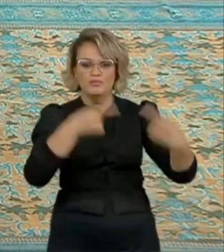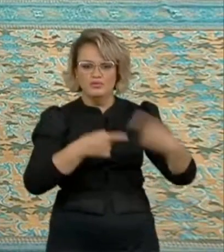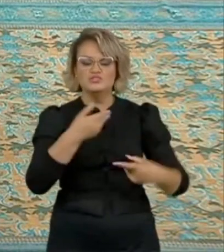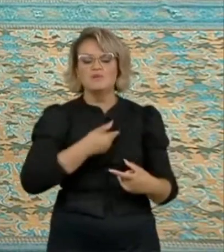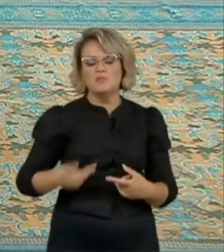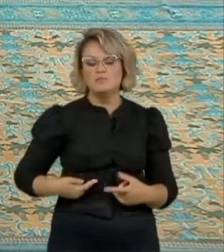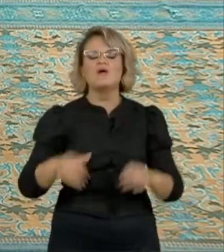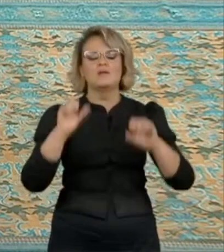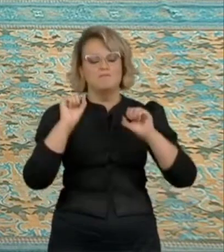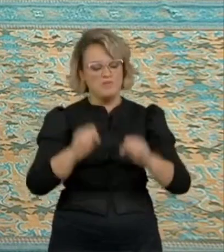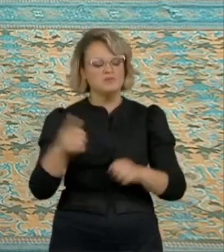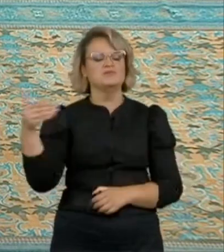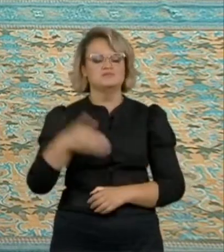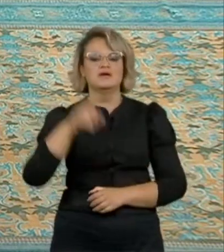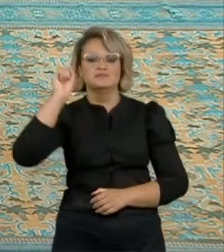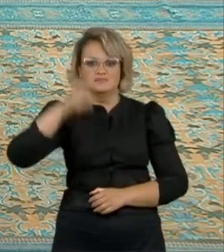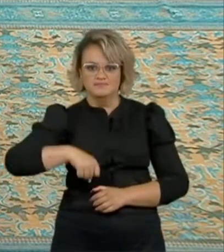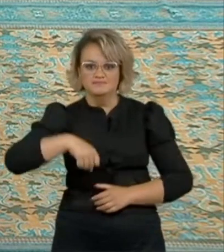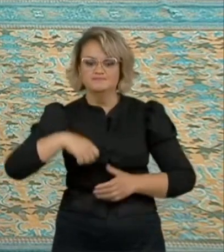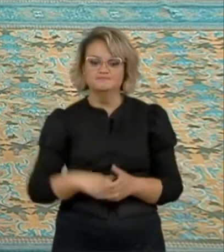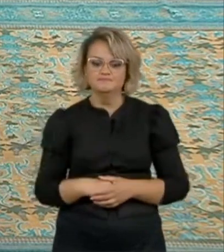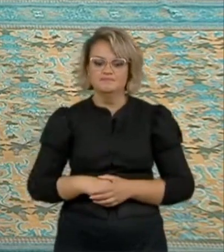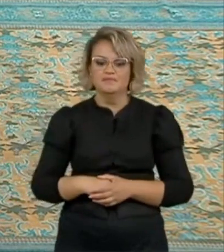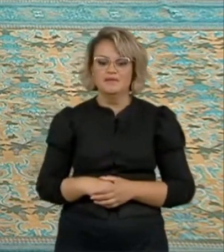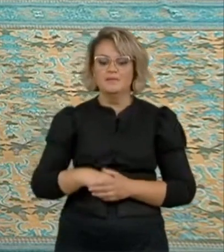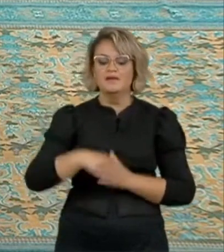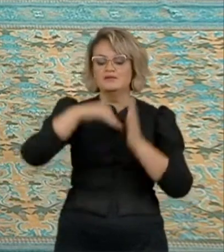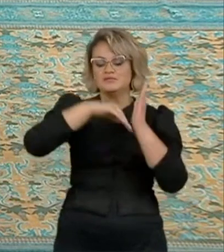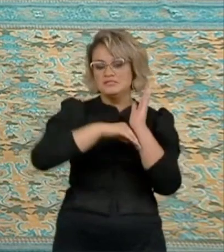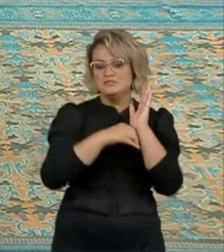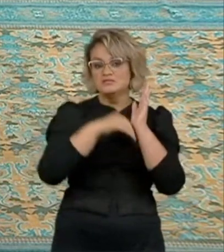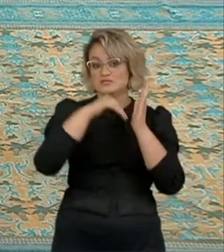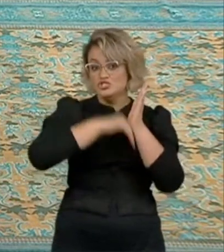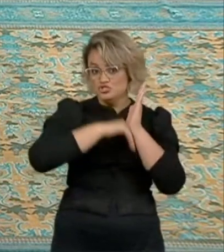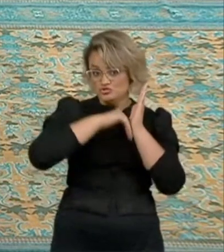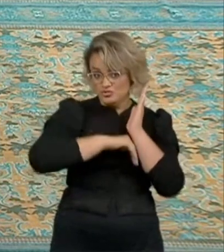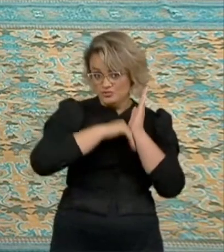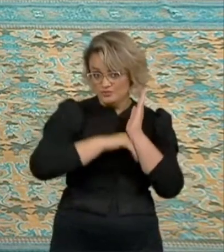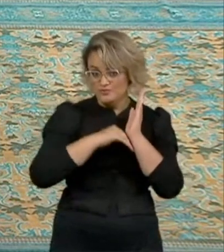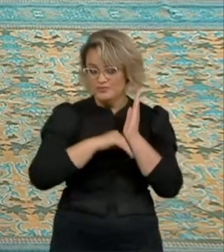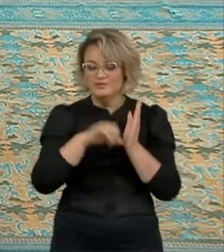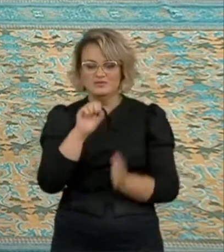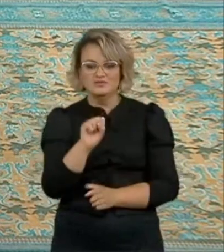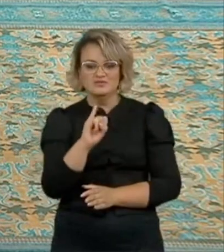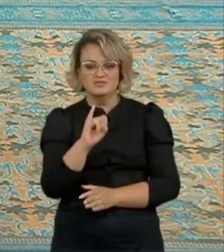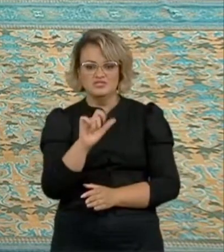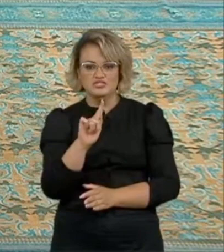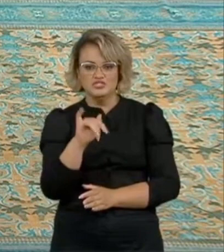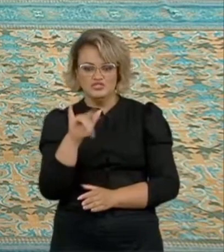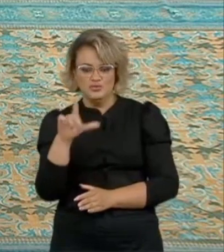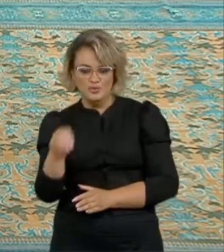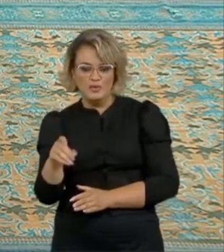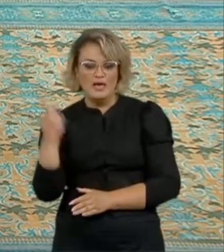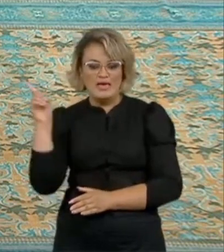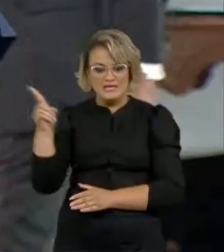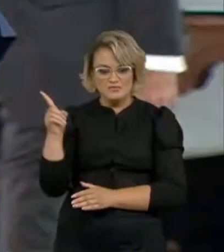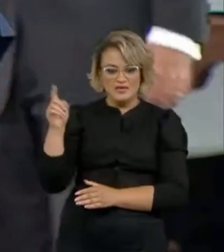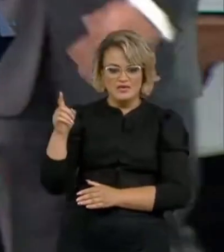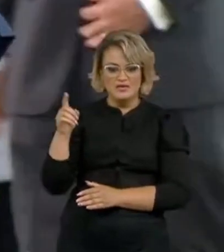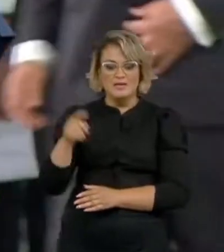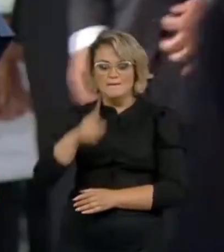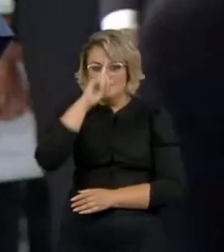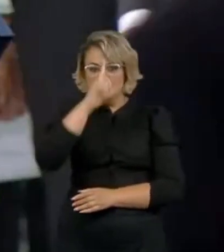públicas sigilo o Presidente da República assina despacho que determina